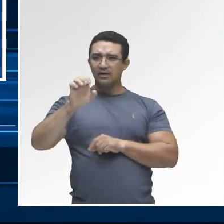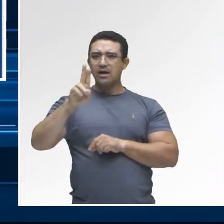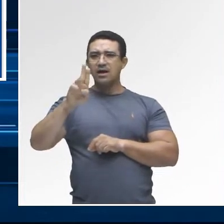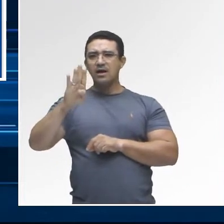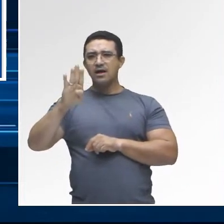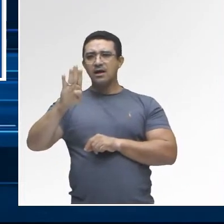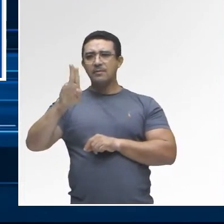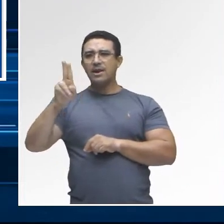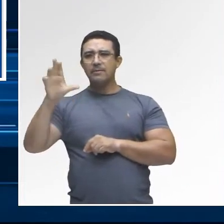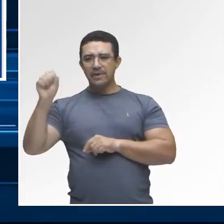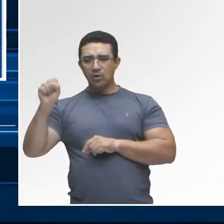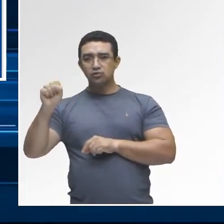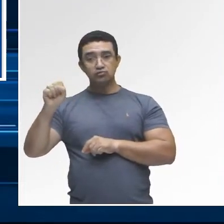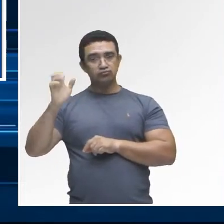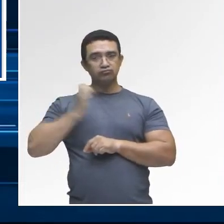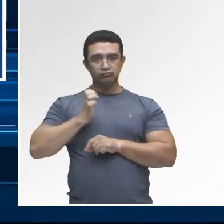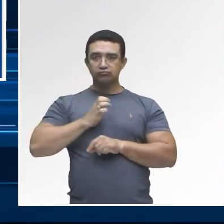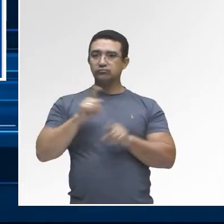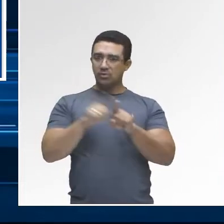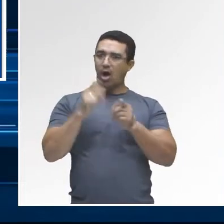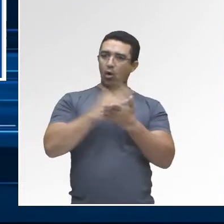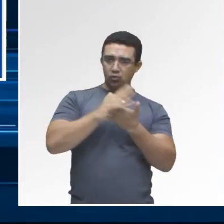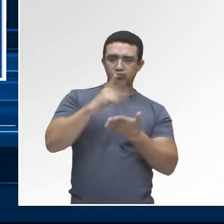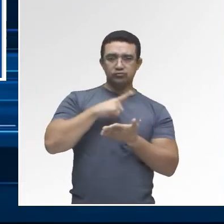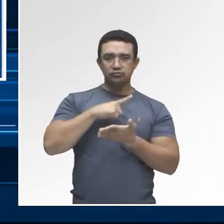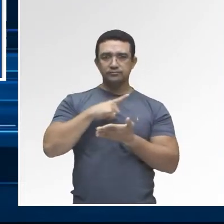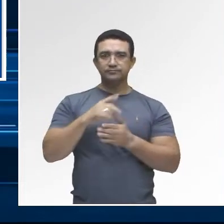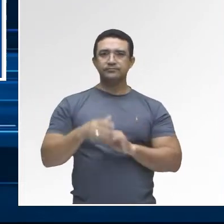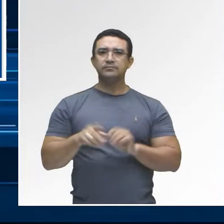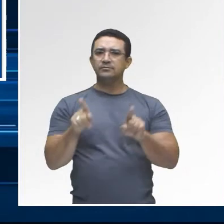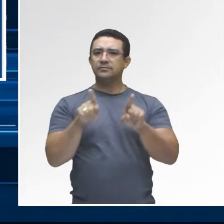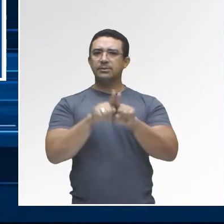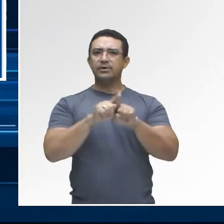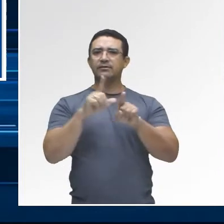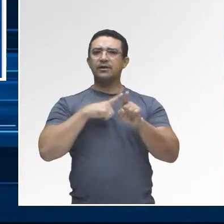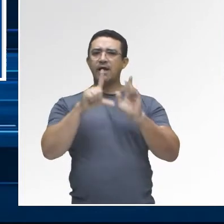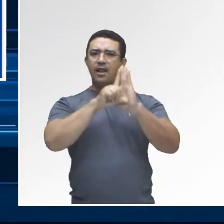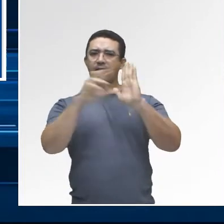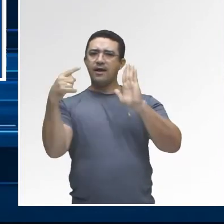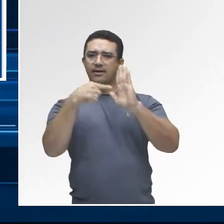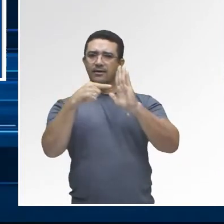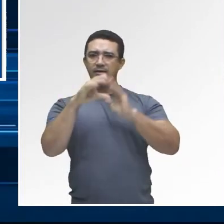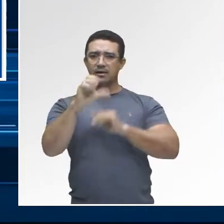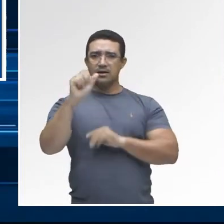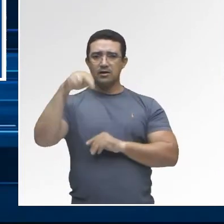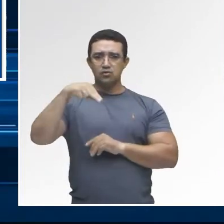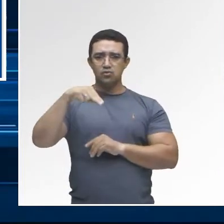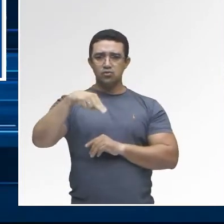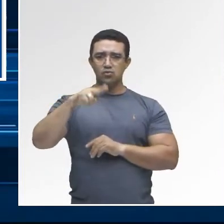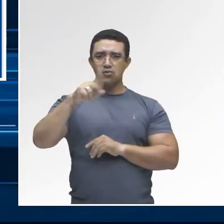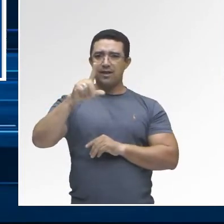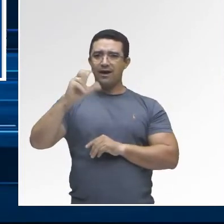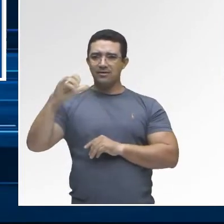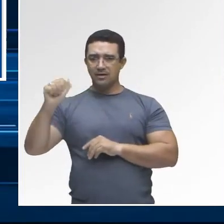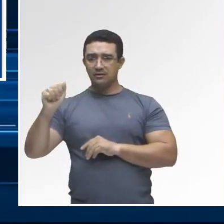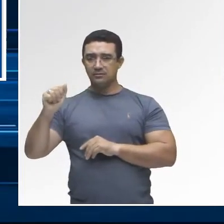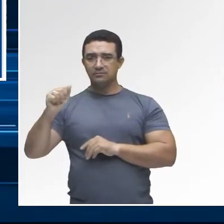mais enriquecidos, tá? Temos a Lei Canuleia, que vai permitir o